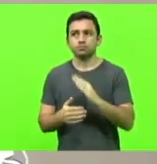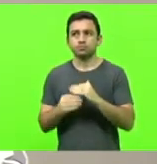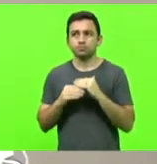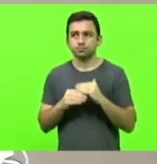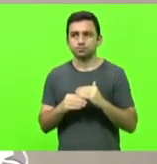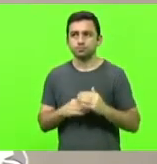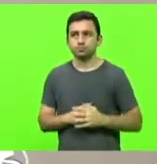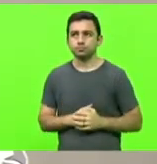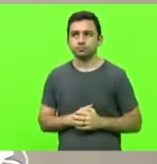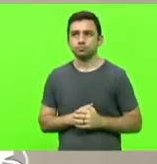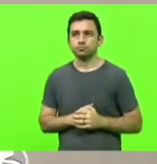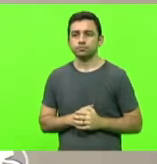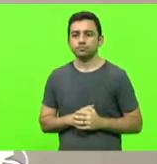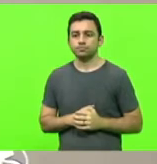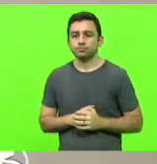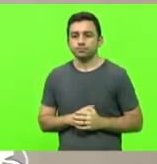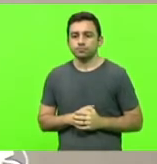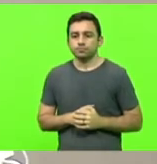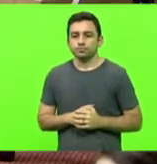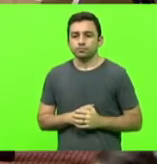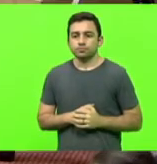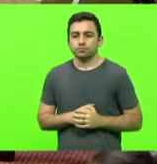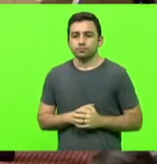Aprovado por unanimidade.